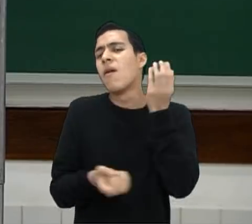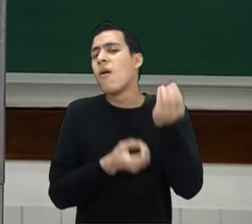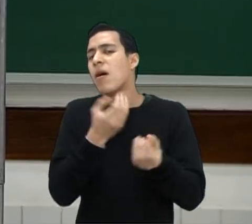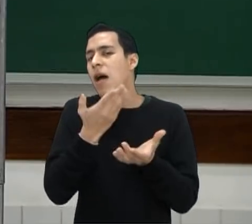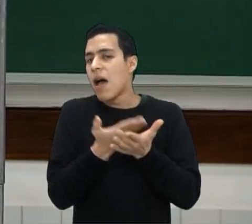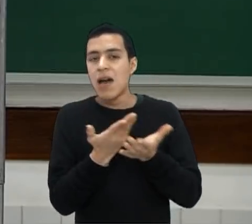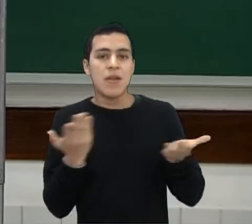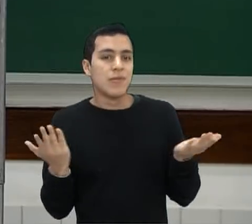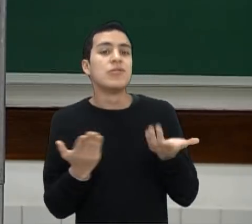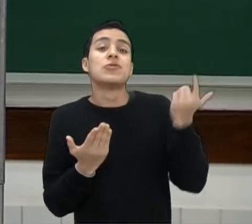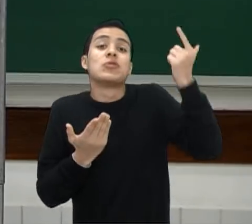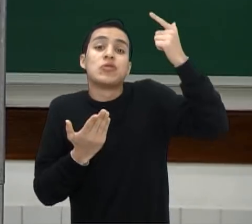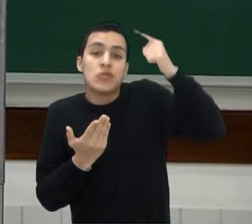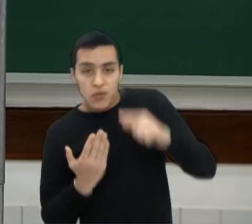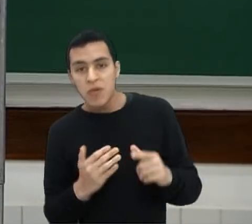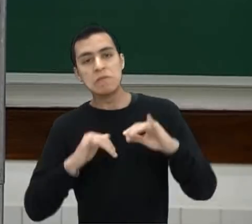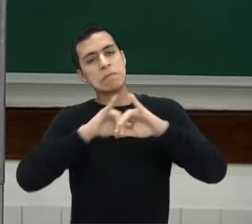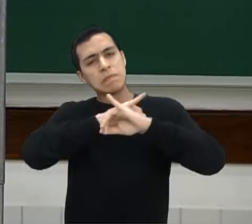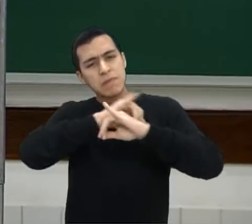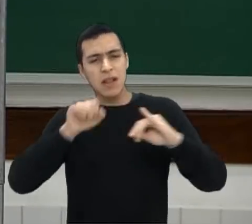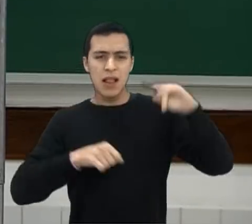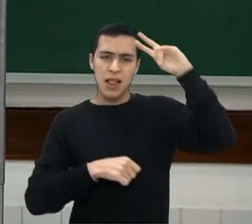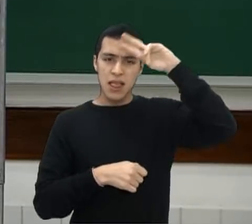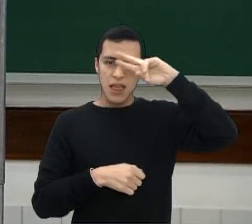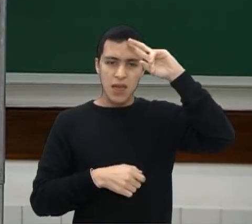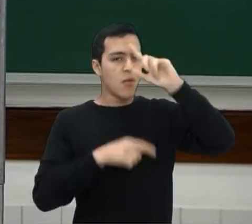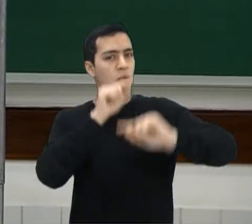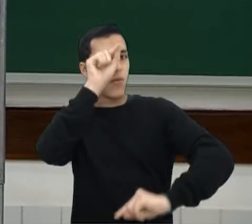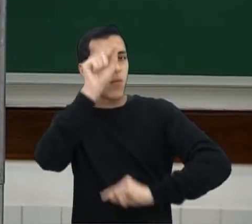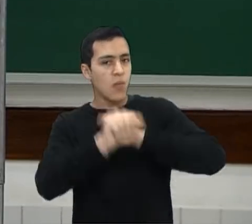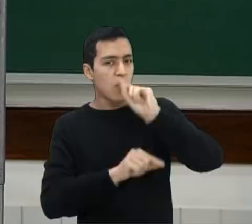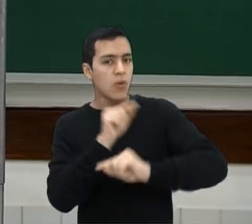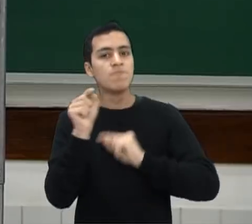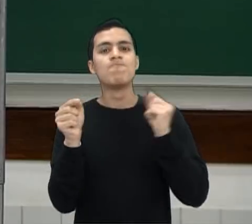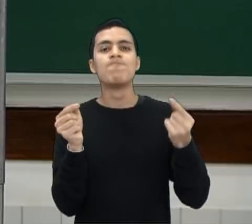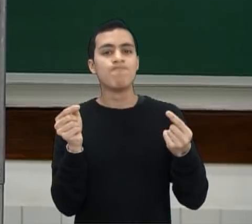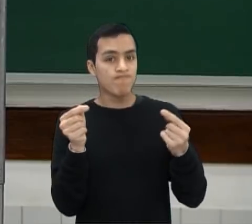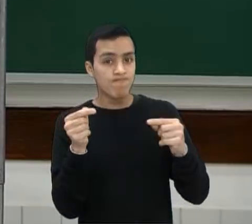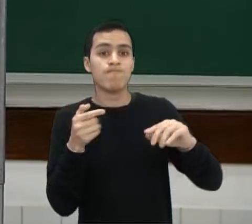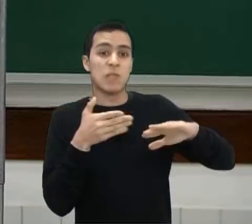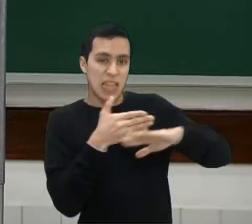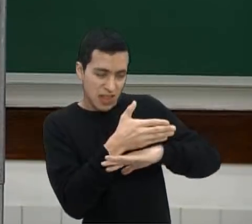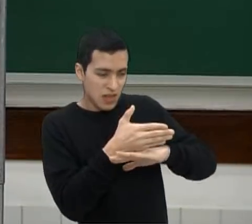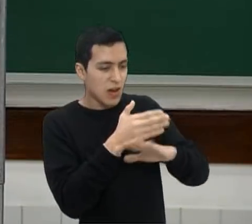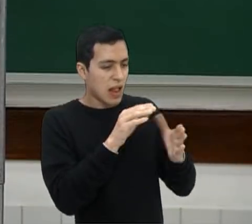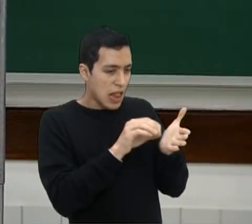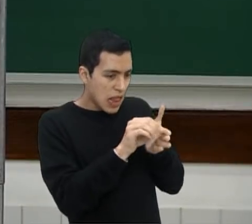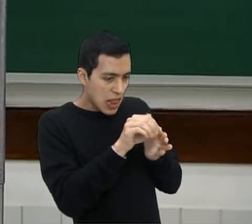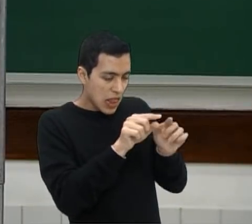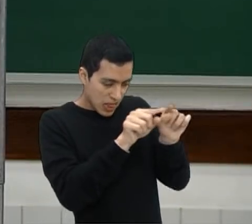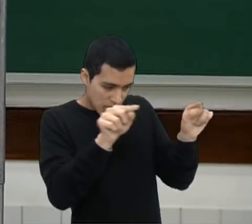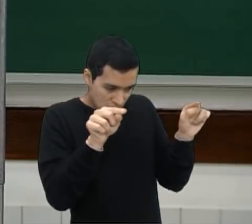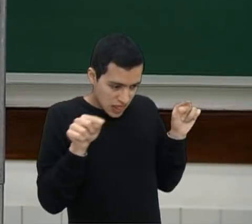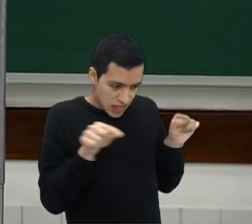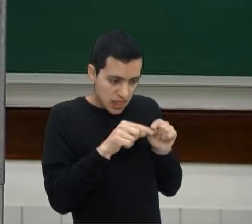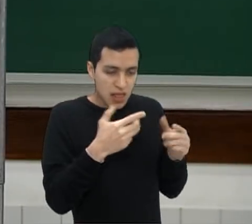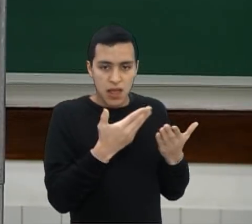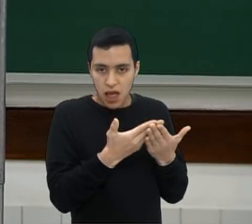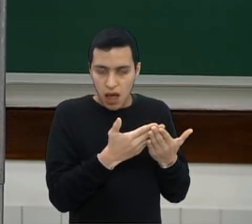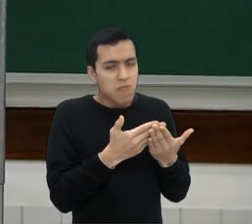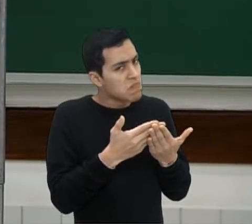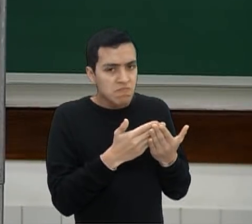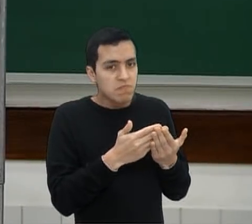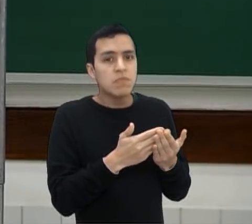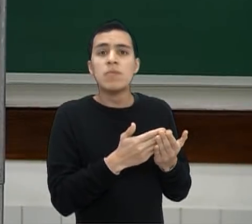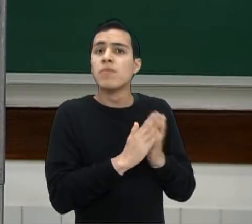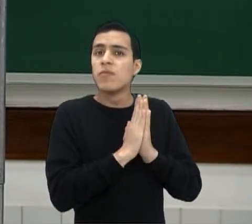uma vez fazendo os lembretes, né? Então, lembrando a vocês aí que ao entrar no Google Classroom, não se esqueçam de clicar no